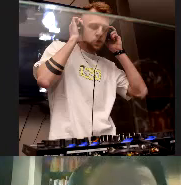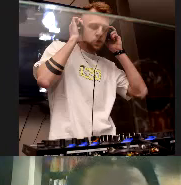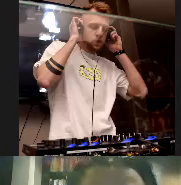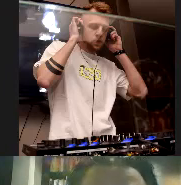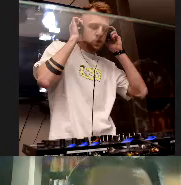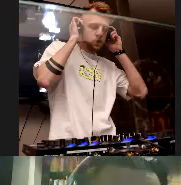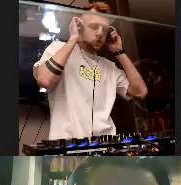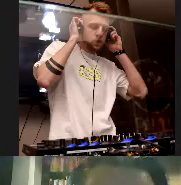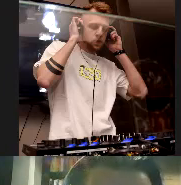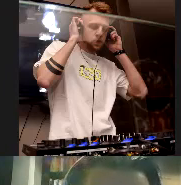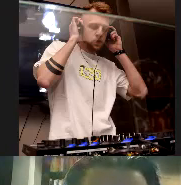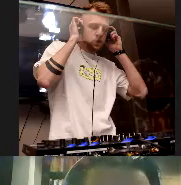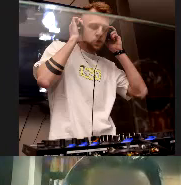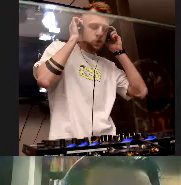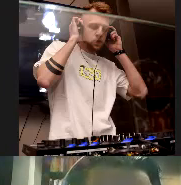coisa.